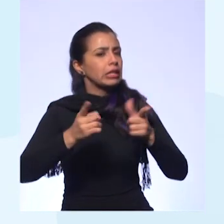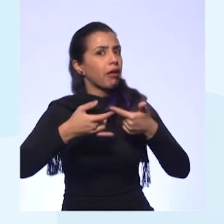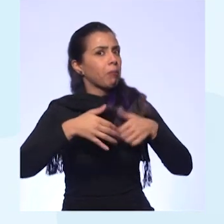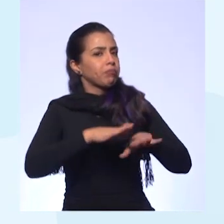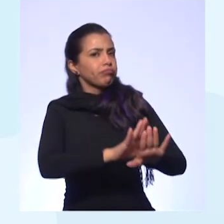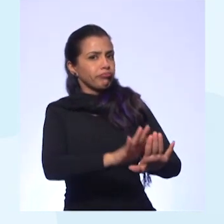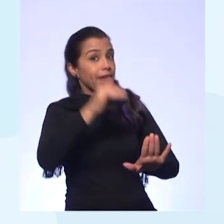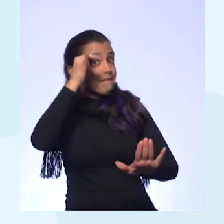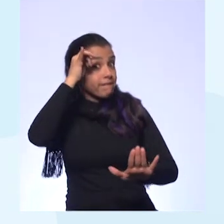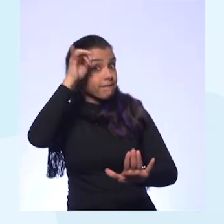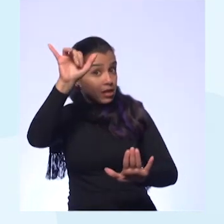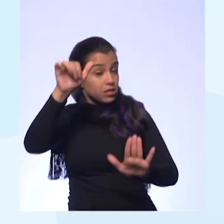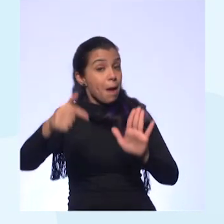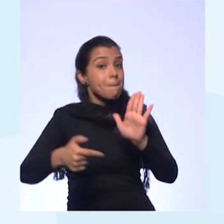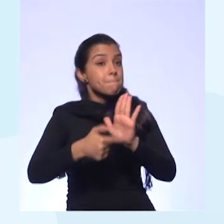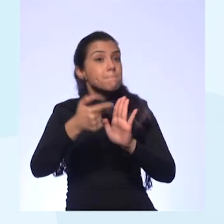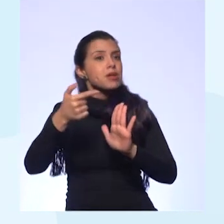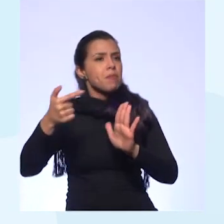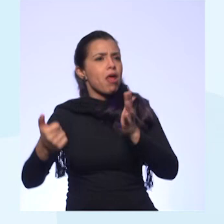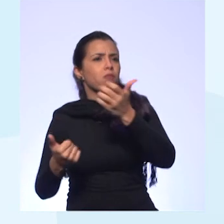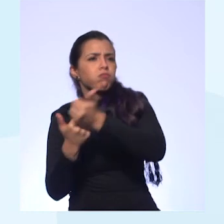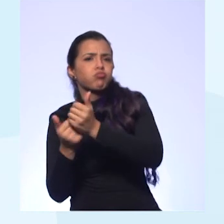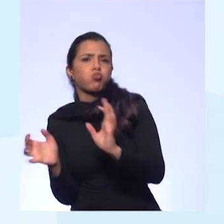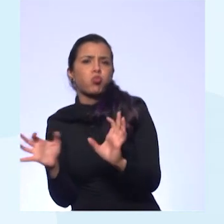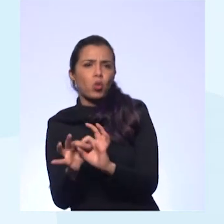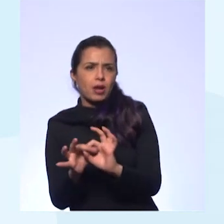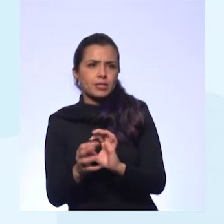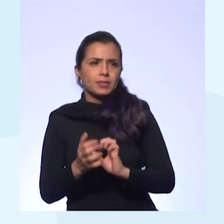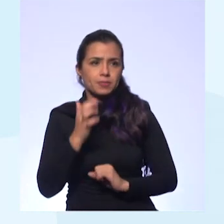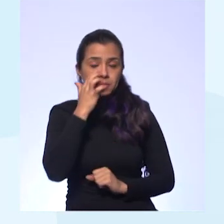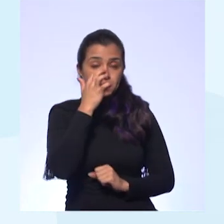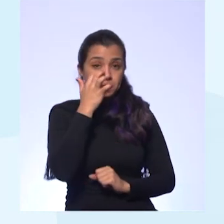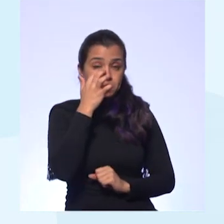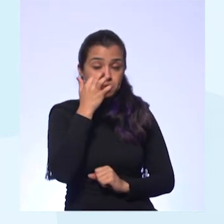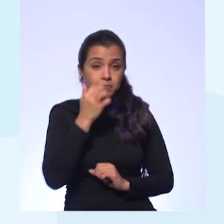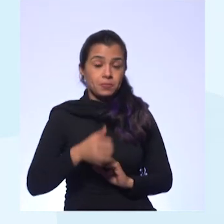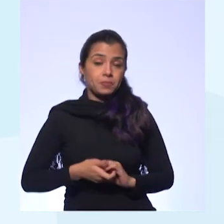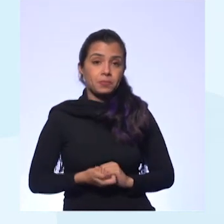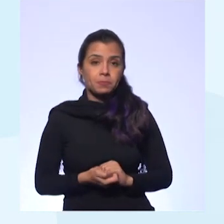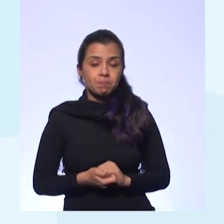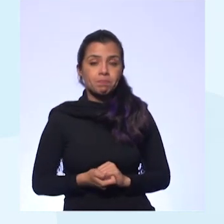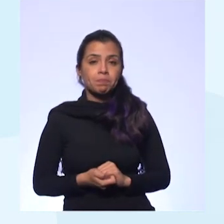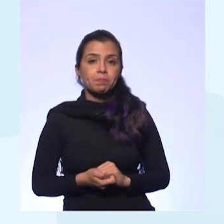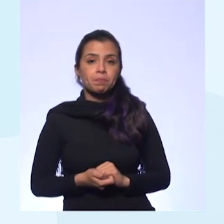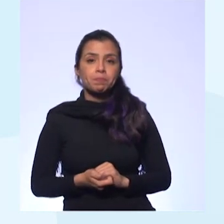vamos formar a primeira coligação. E, claro,